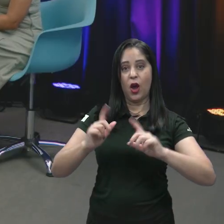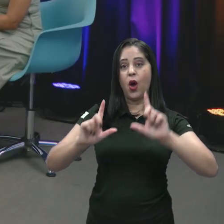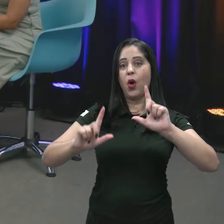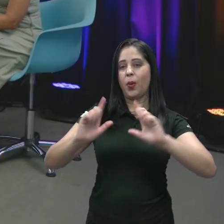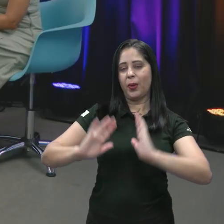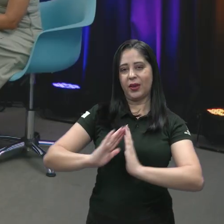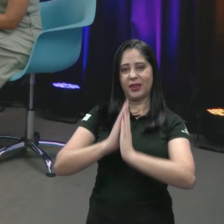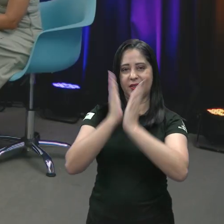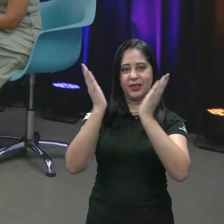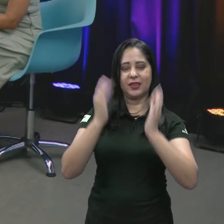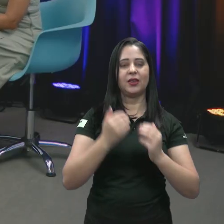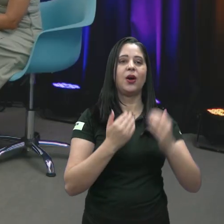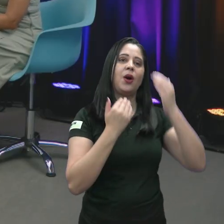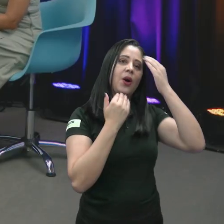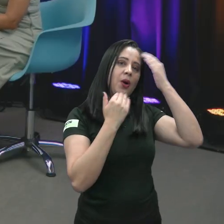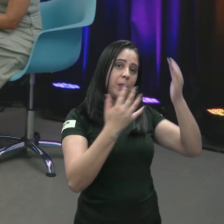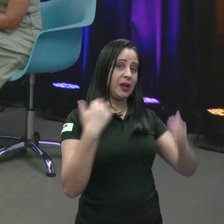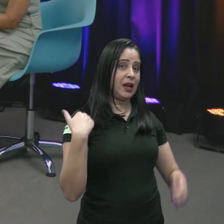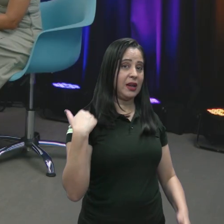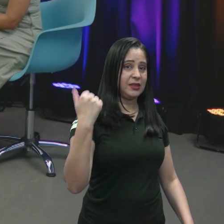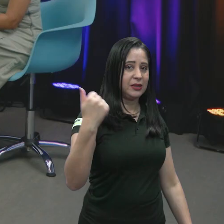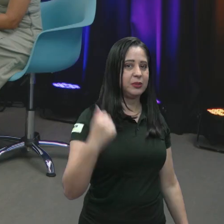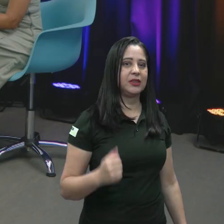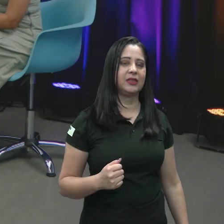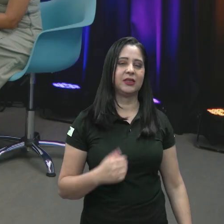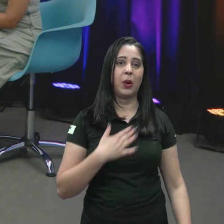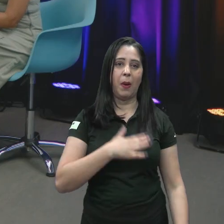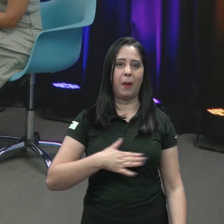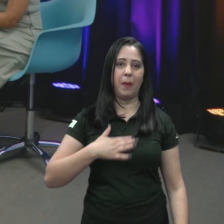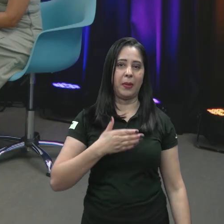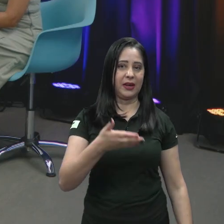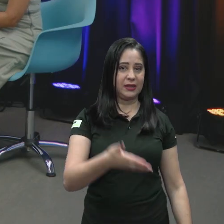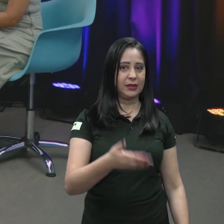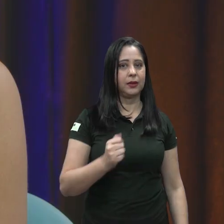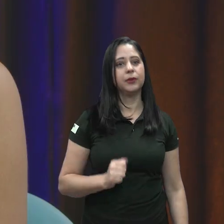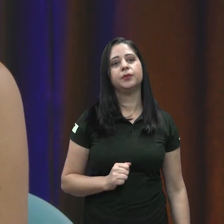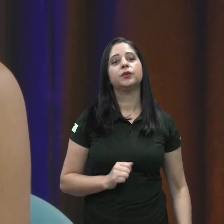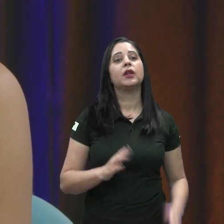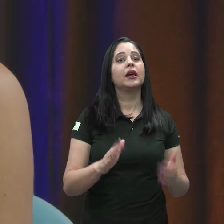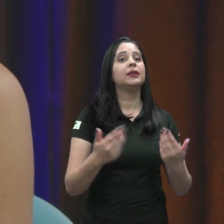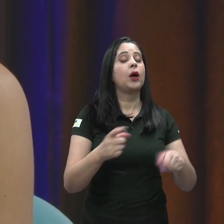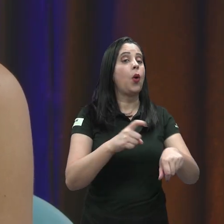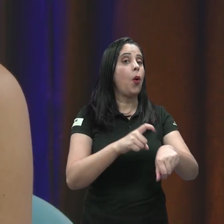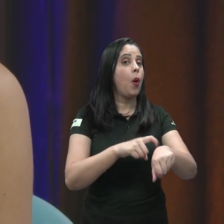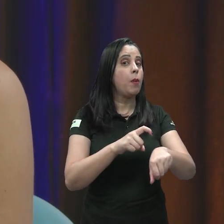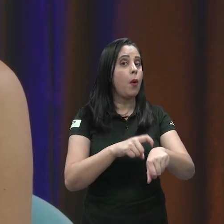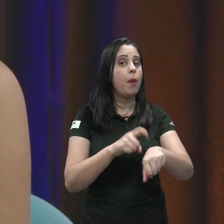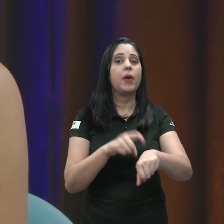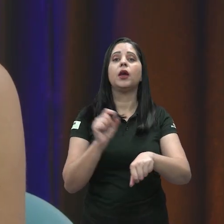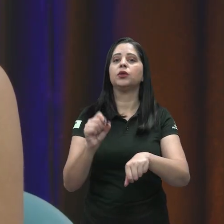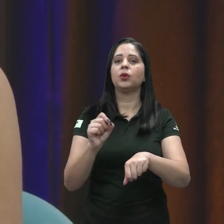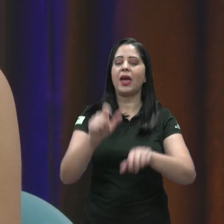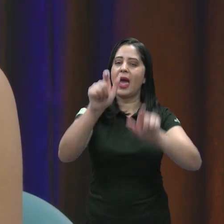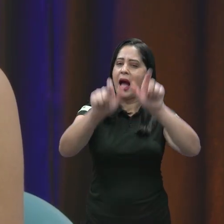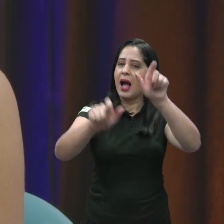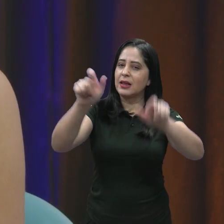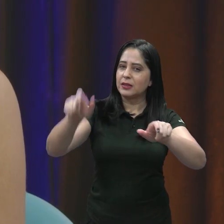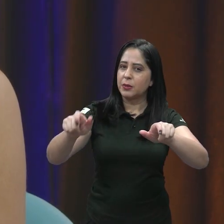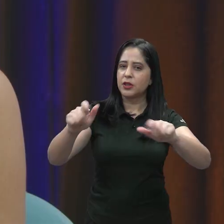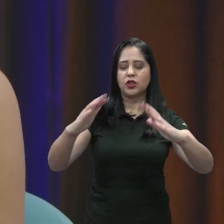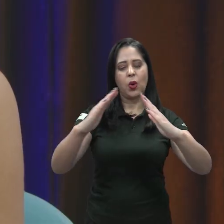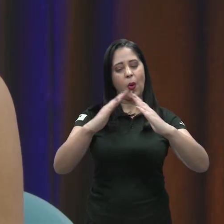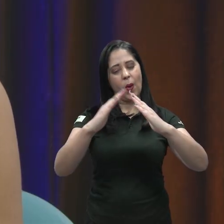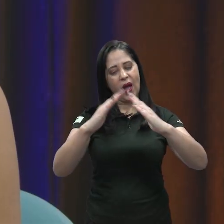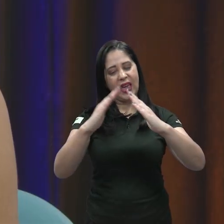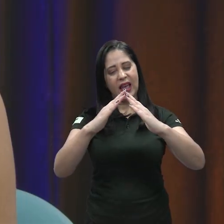Inspiração. Obrigado pelo convite, é um prazer estar aqui com vocês aqui. E a ideia desse momento nosso é trazer quem está lá em casa, que muitas